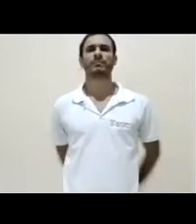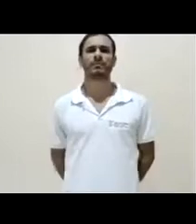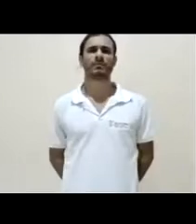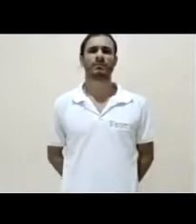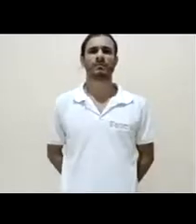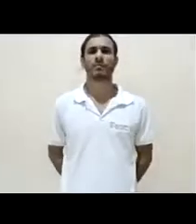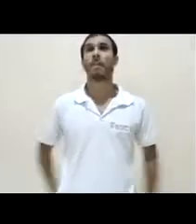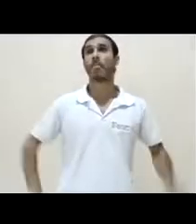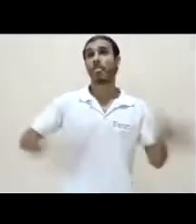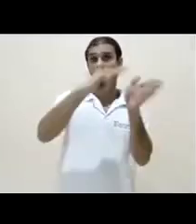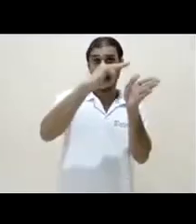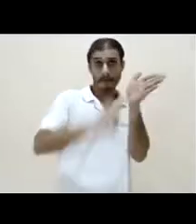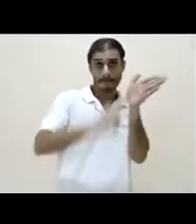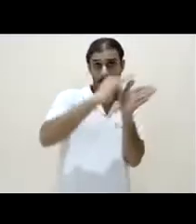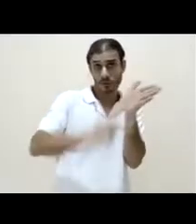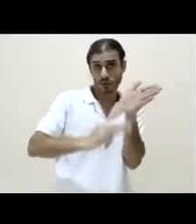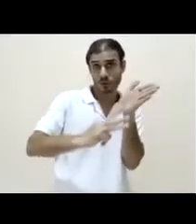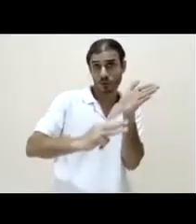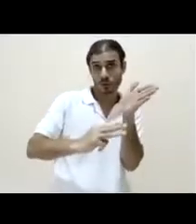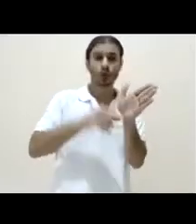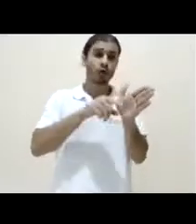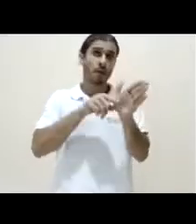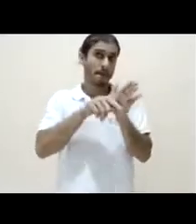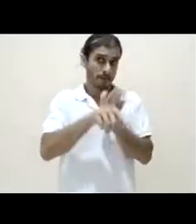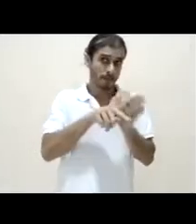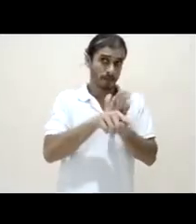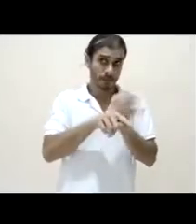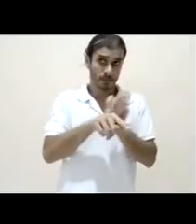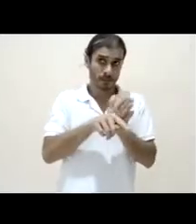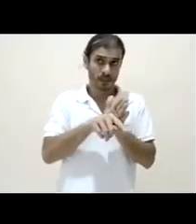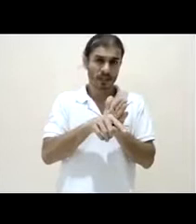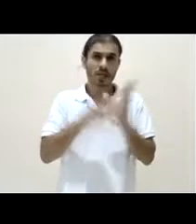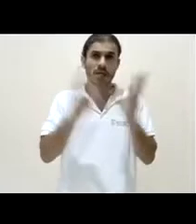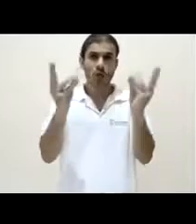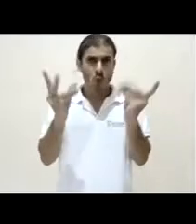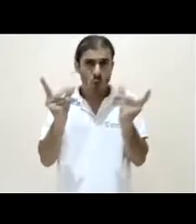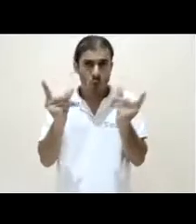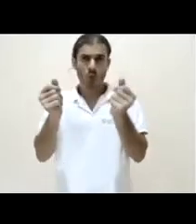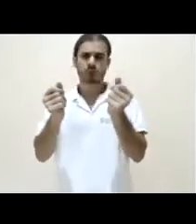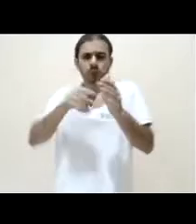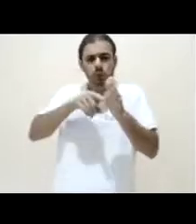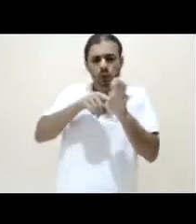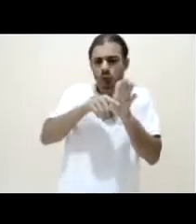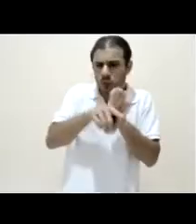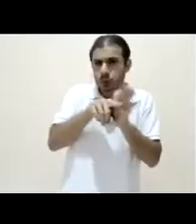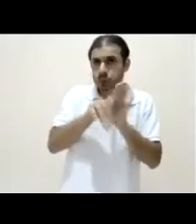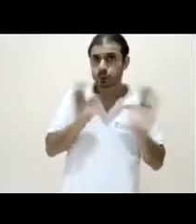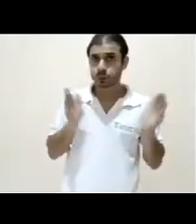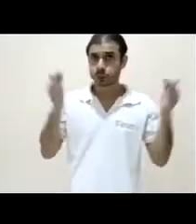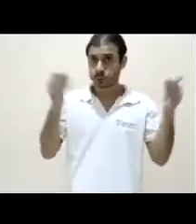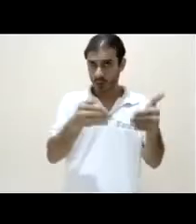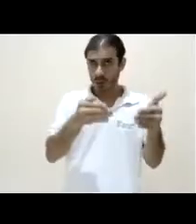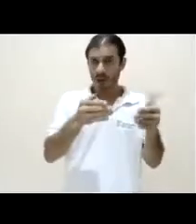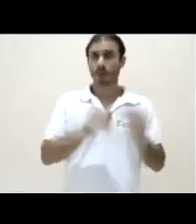A metodologia vai ser uma pesquisa qualitativa, o estudo de caso, a coleta de dados a